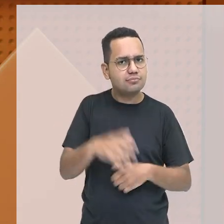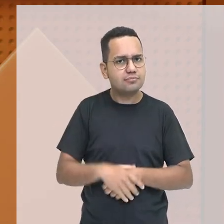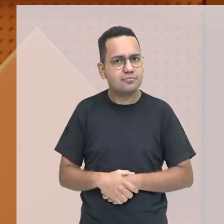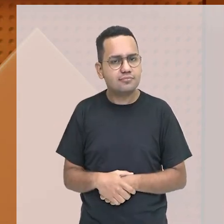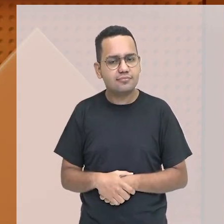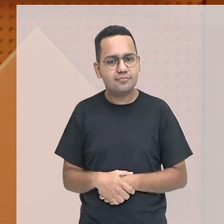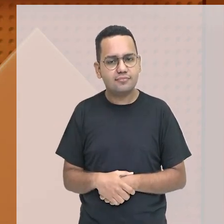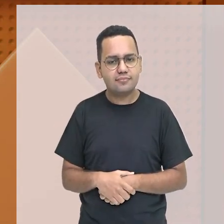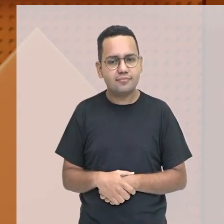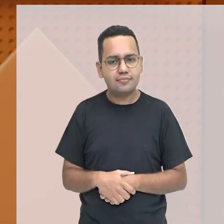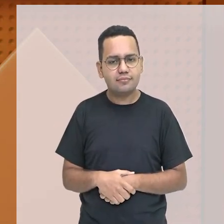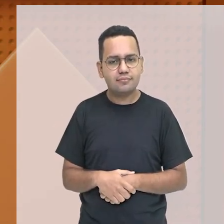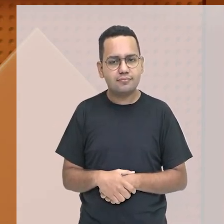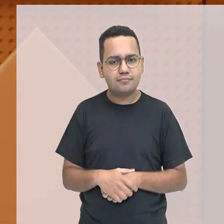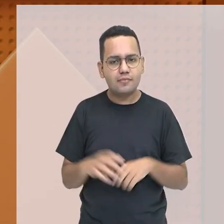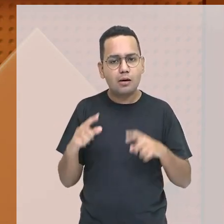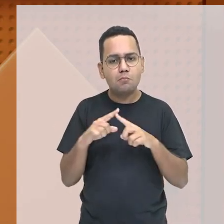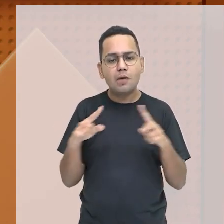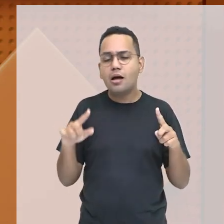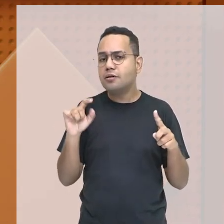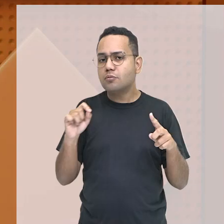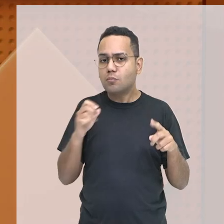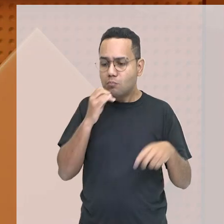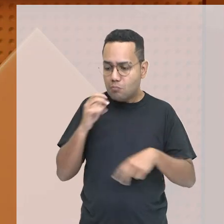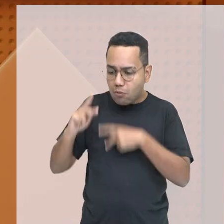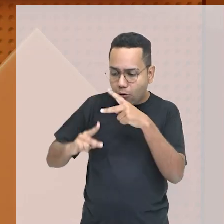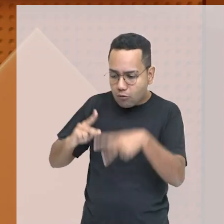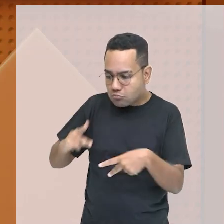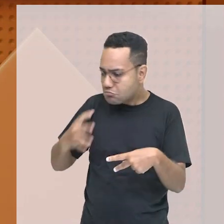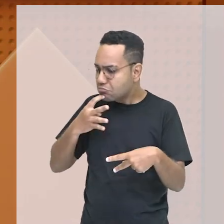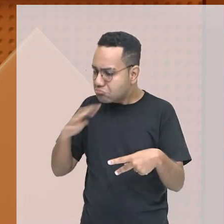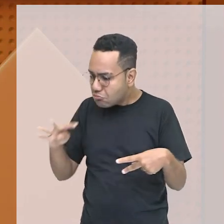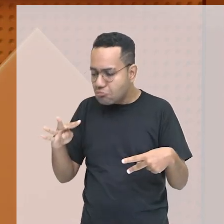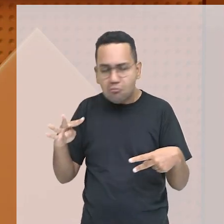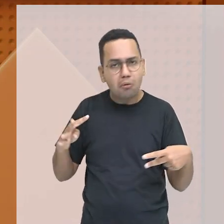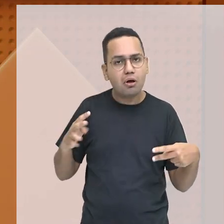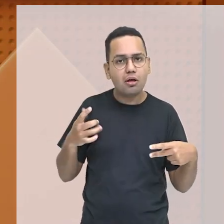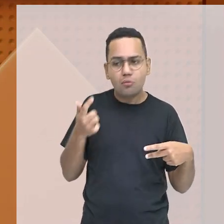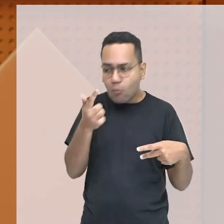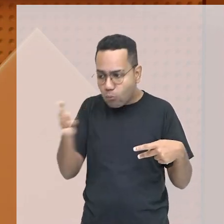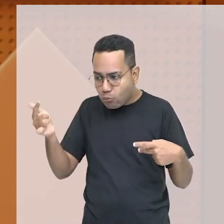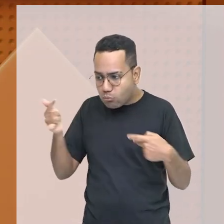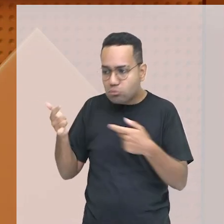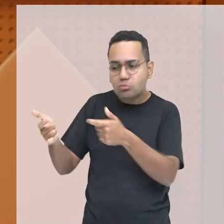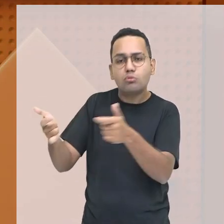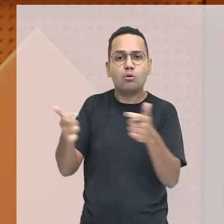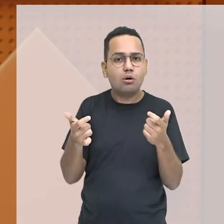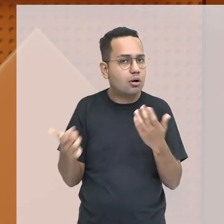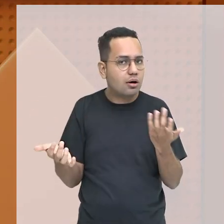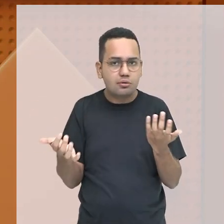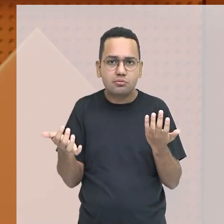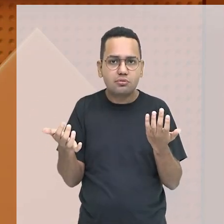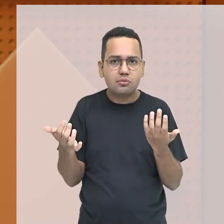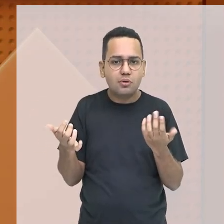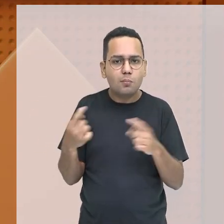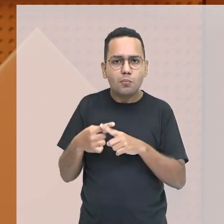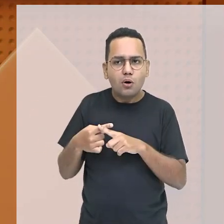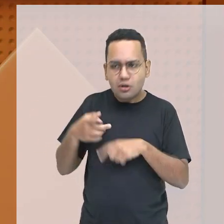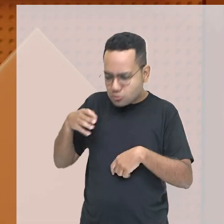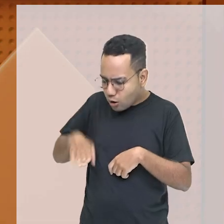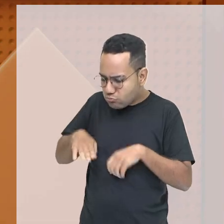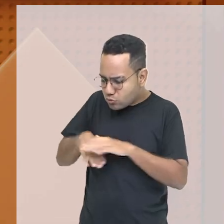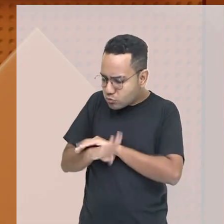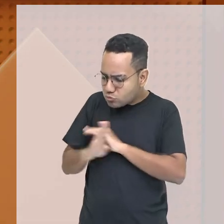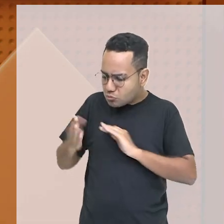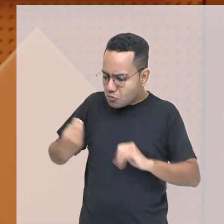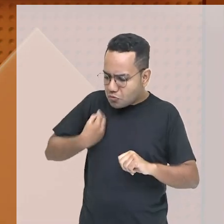de que existam povos ali que não conheçam outras regiões além daquelas ilhas ali que habitam. E se essas pessoas, por